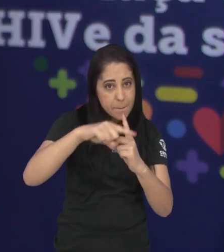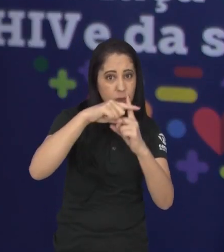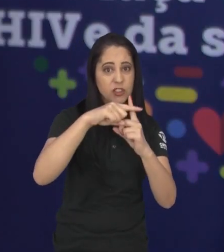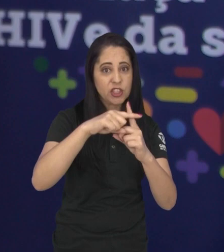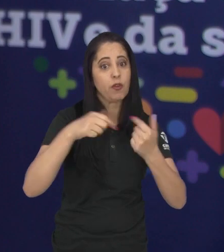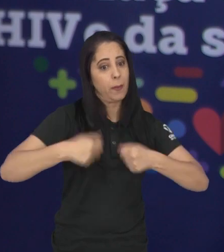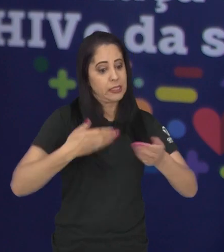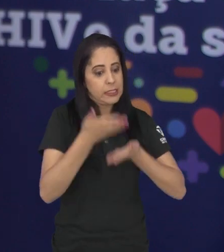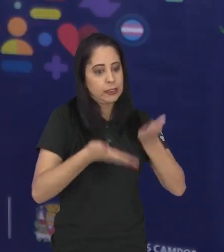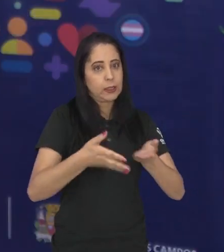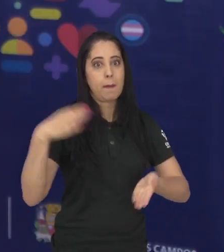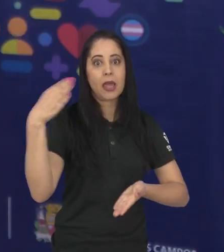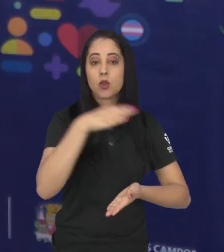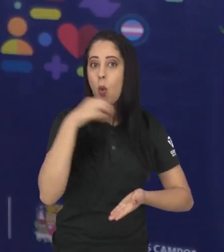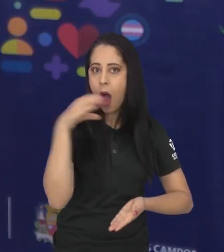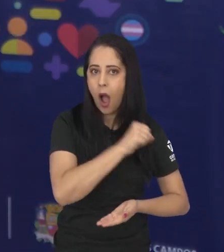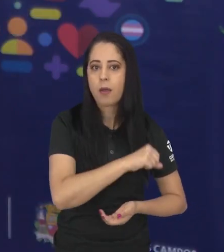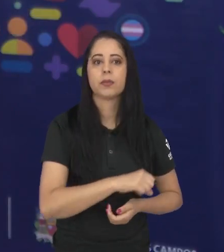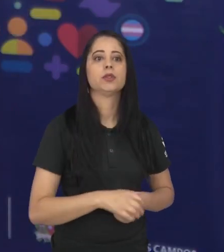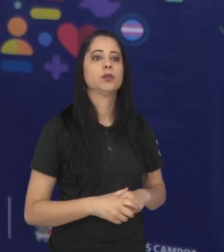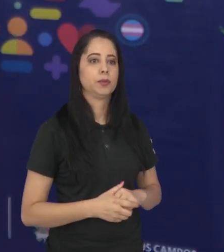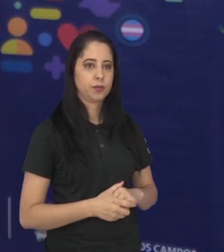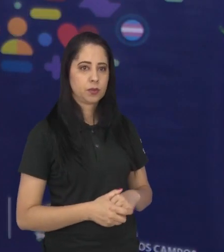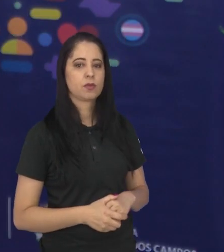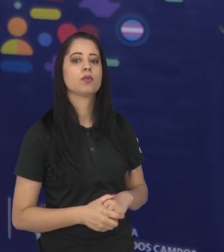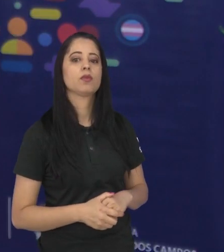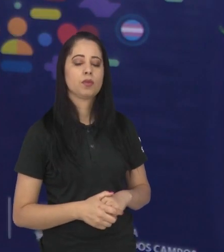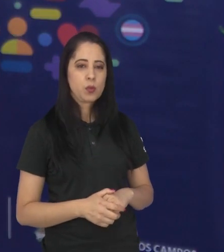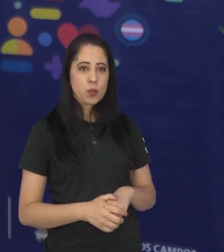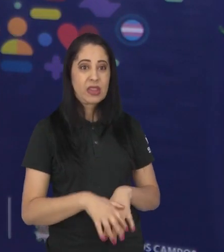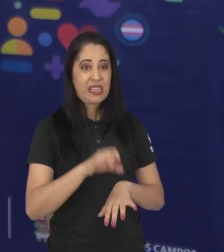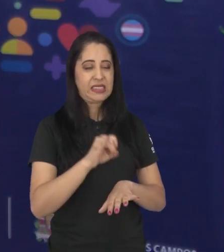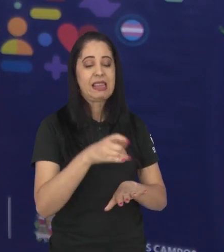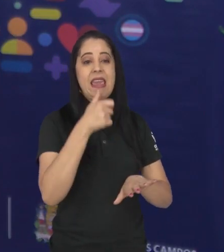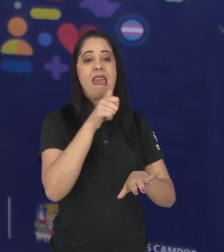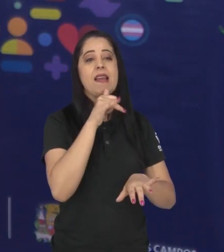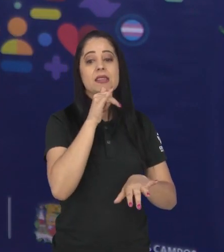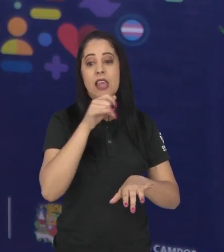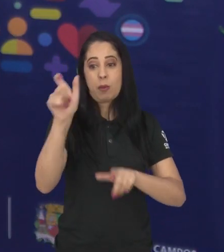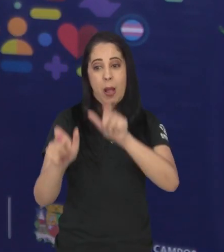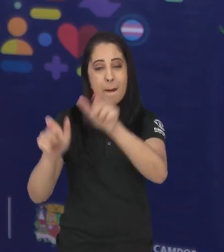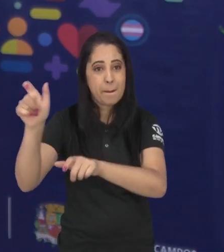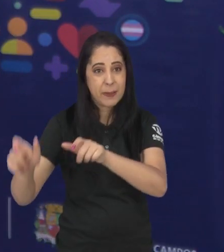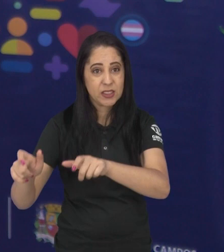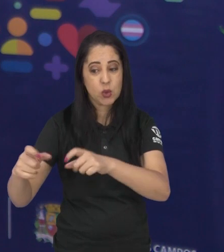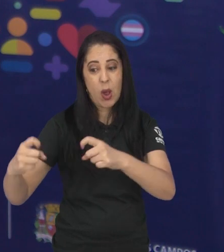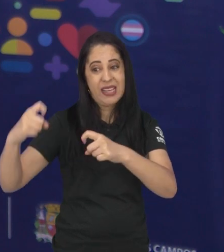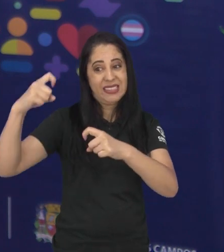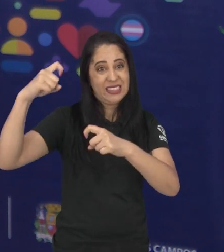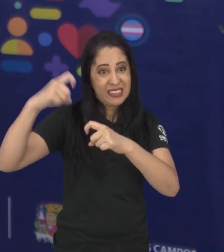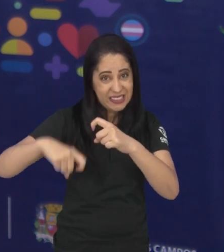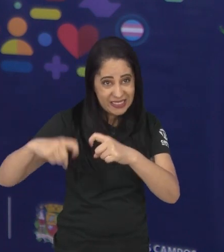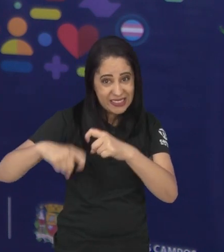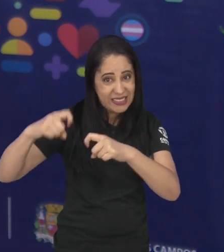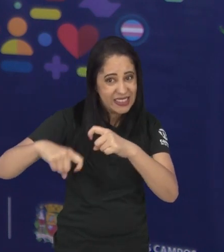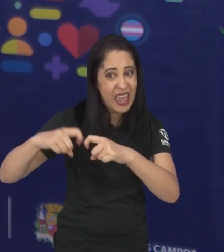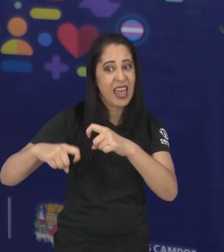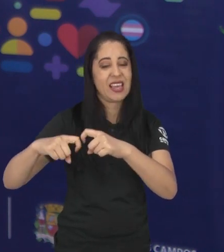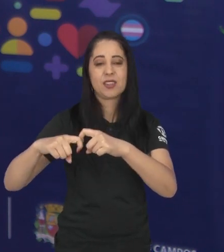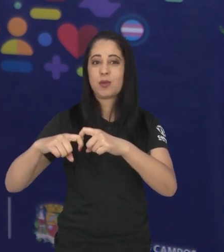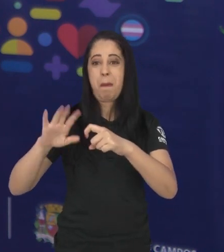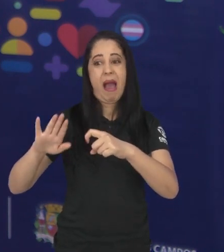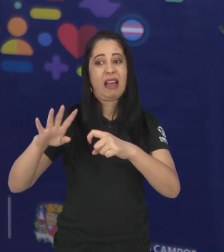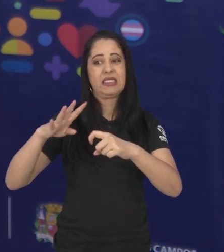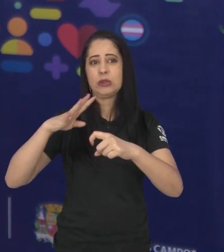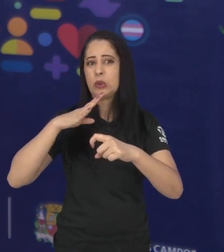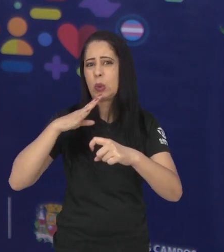ser imediata. Se ocorrer, se for uma situação onde houve uma exposição de risco, você teve um relacionamento com alguém